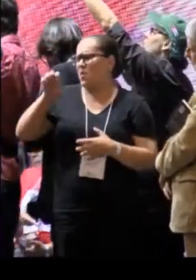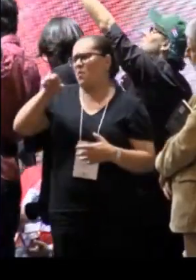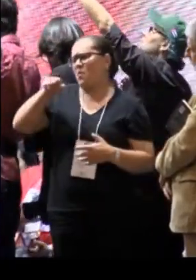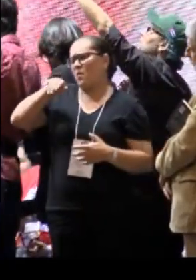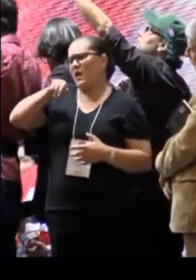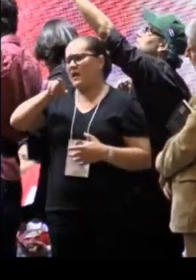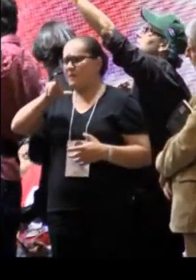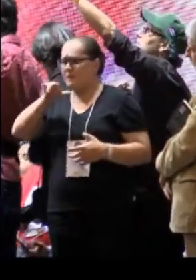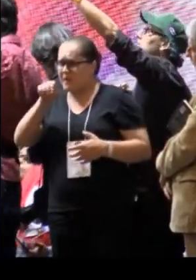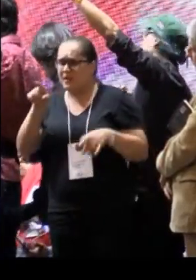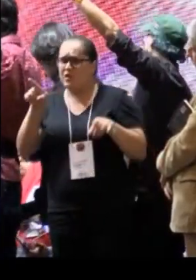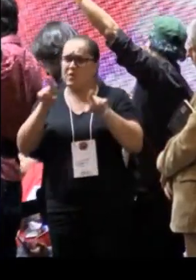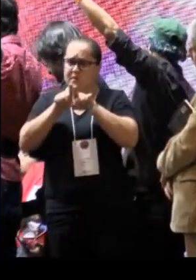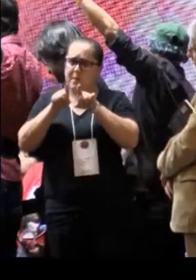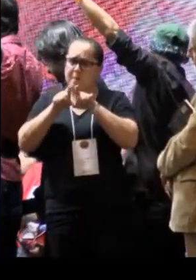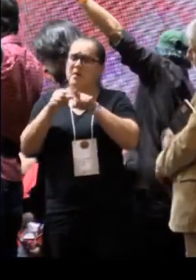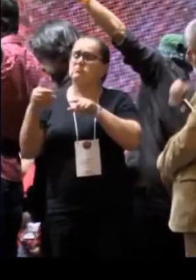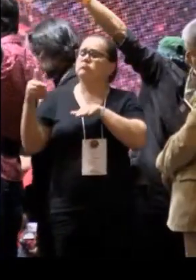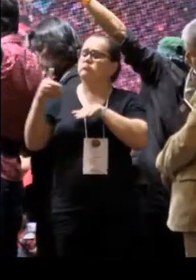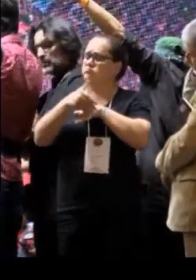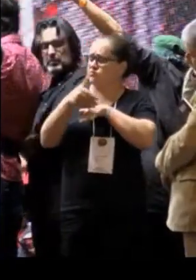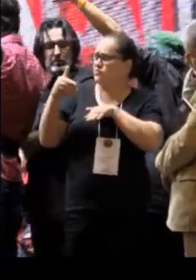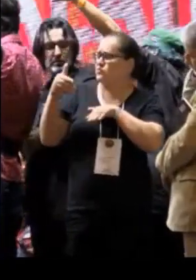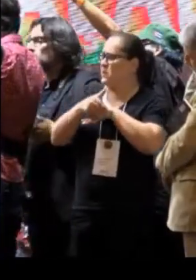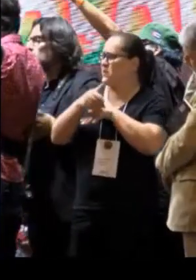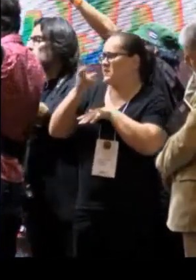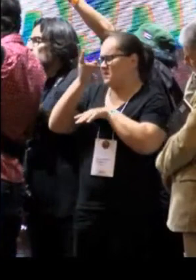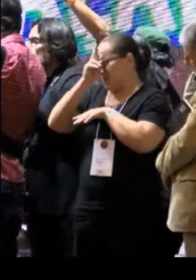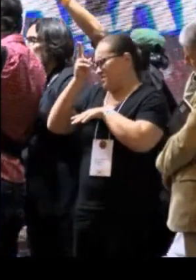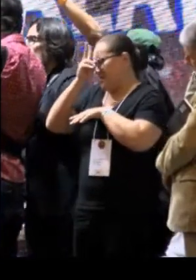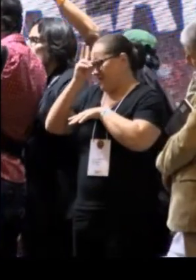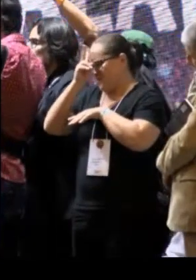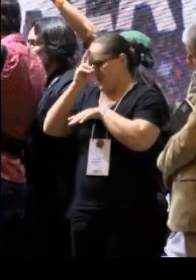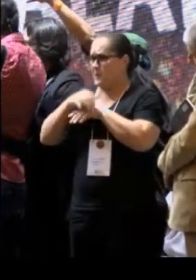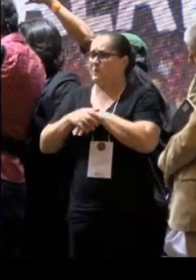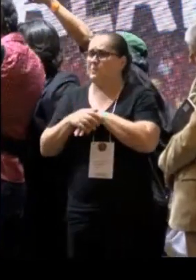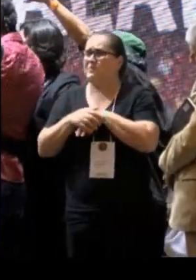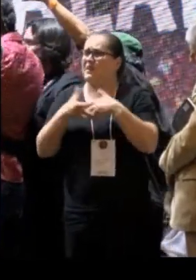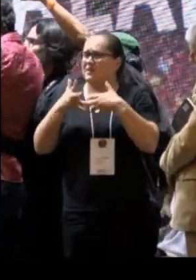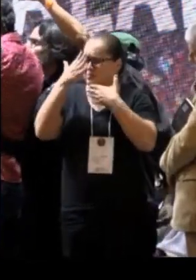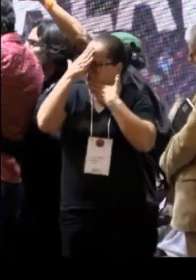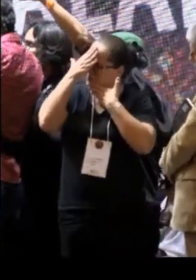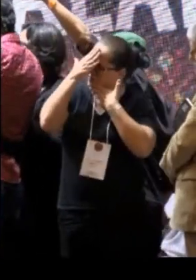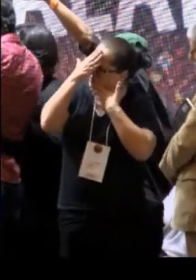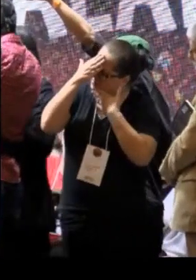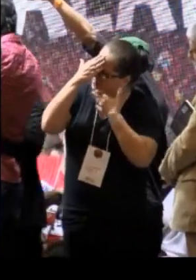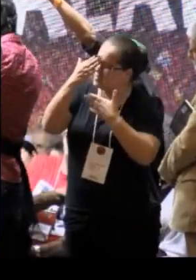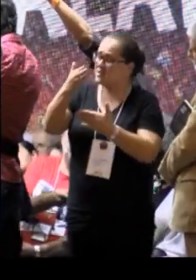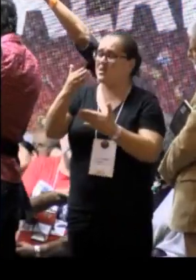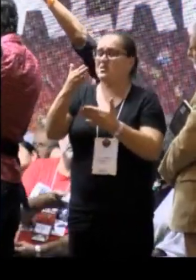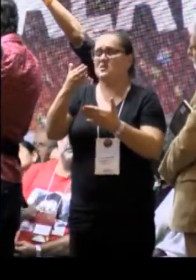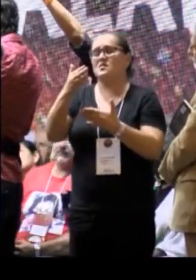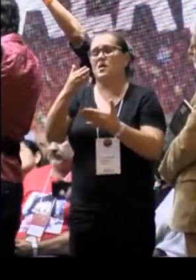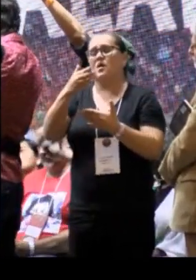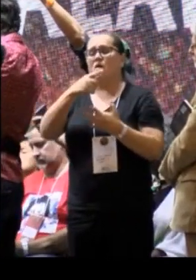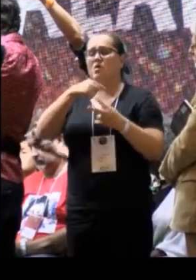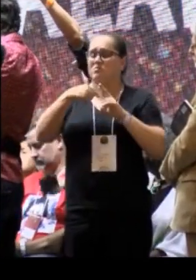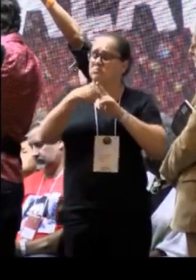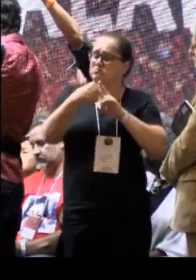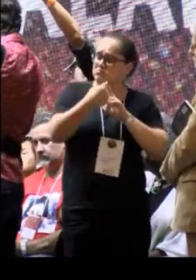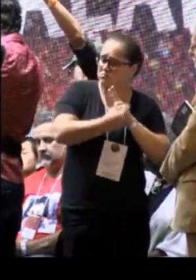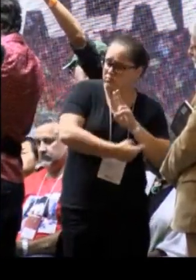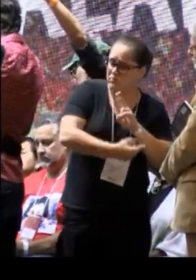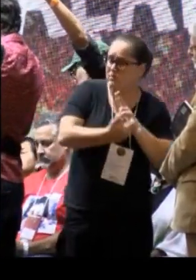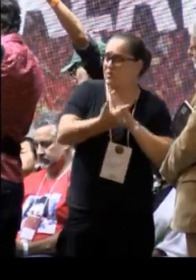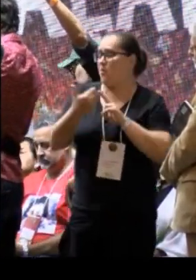como advogado, sempre na terça ou na segunda-feira. Eu quero aqui de coração reconhecer o trabalho dos advogados da